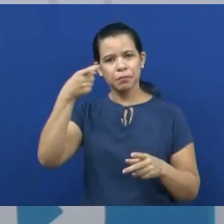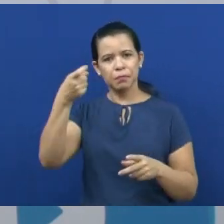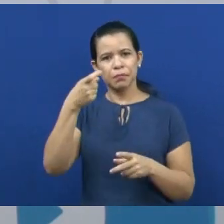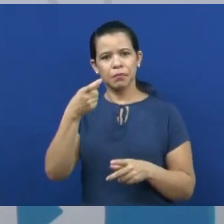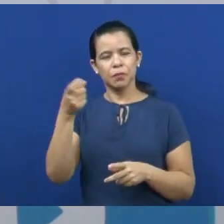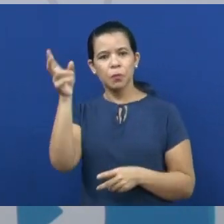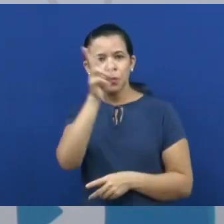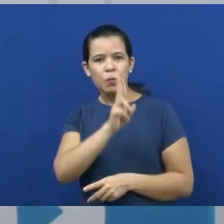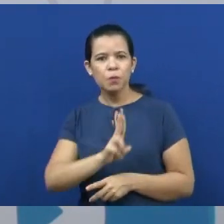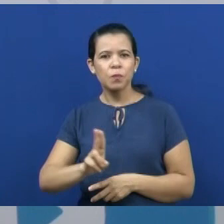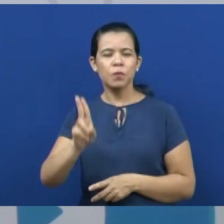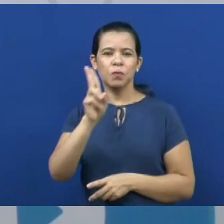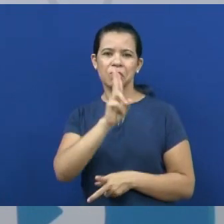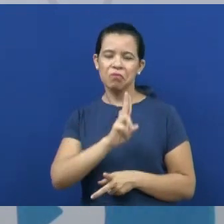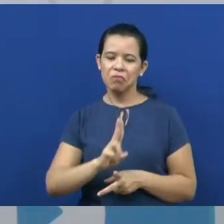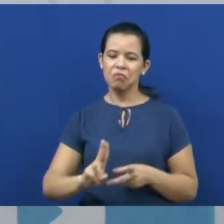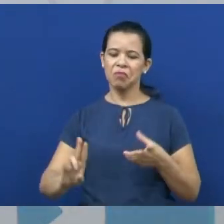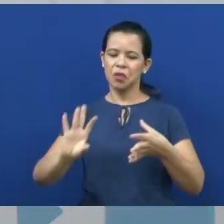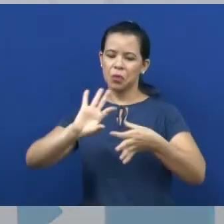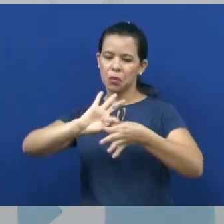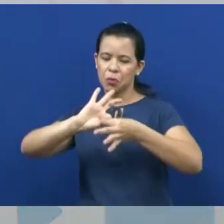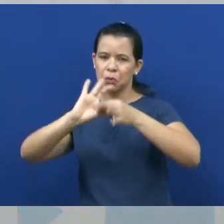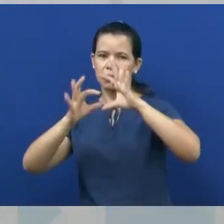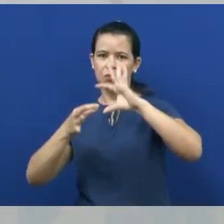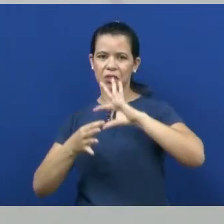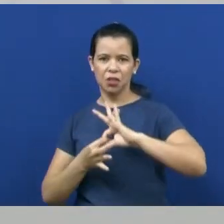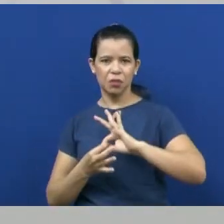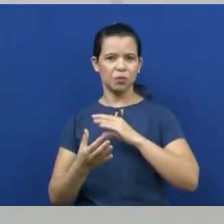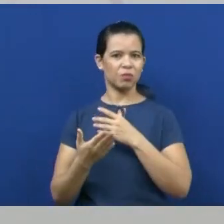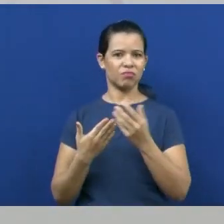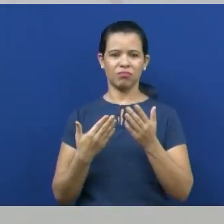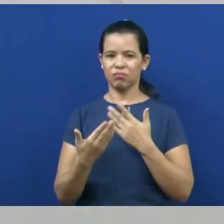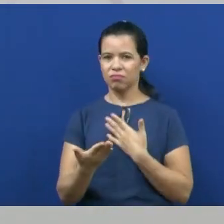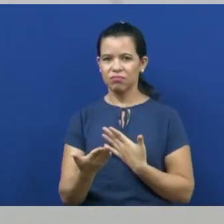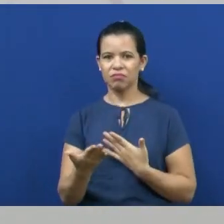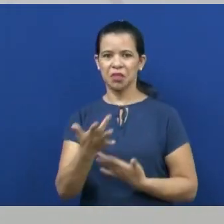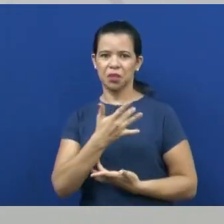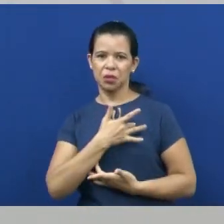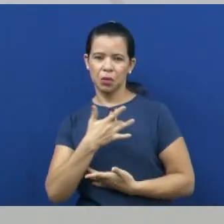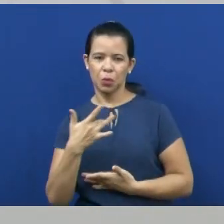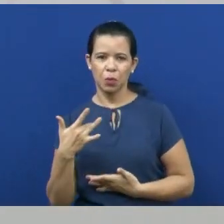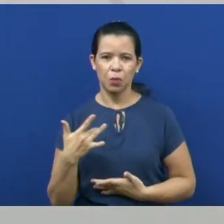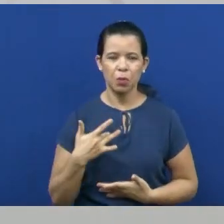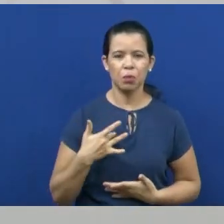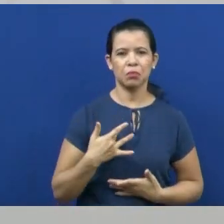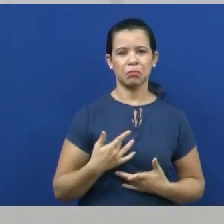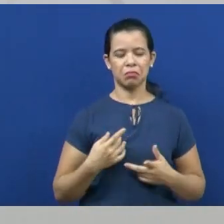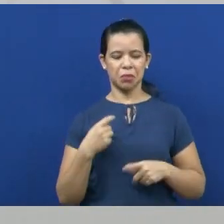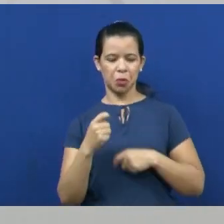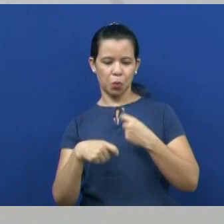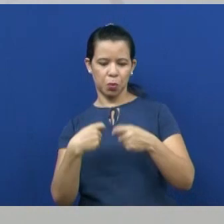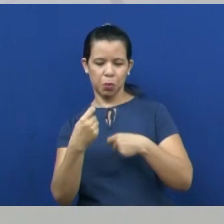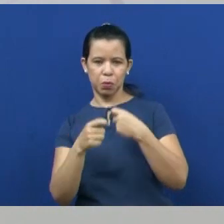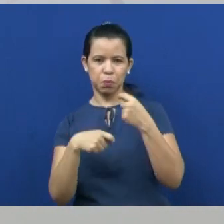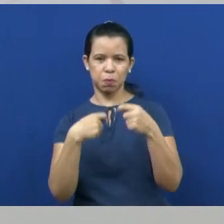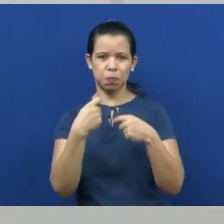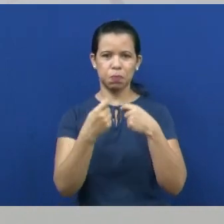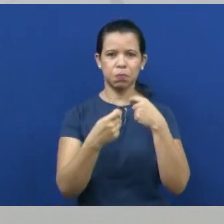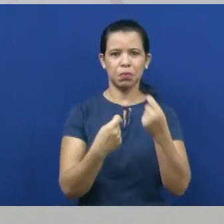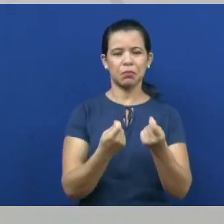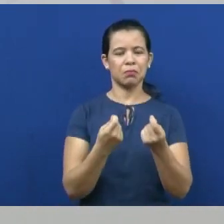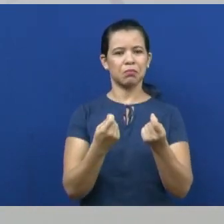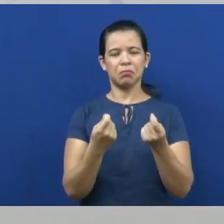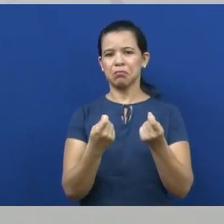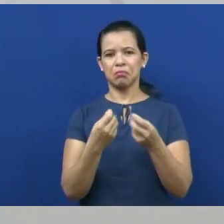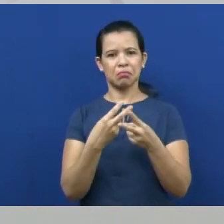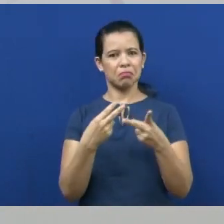aplicabilidade em qualquer contexto, seja na saúde, seja na economia, seja em qualquer